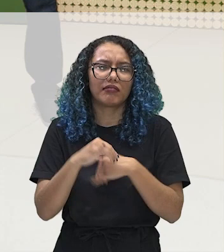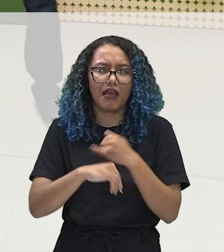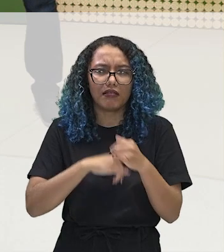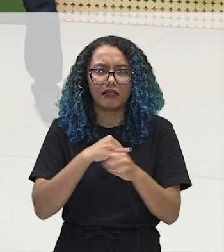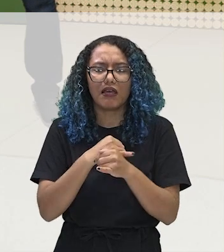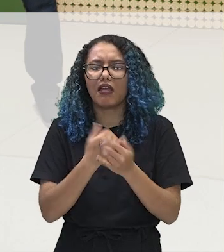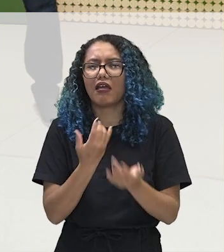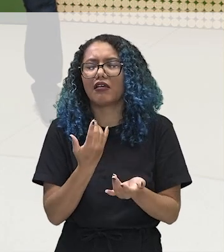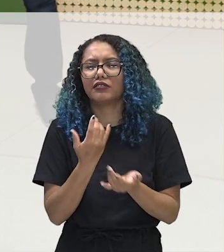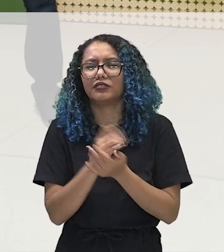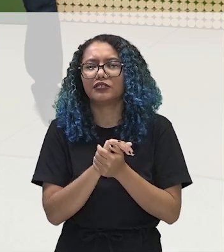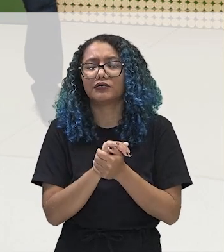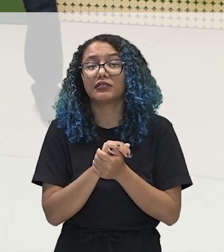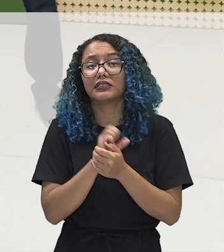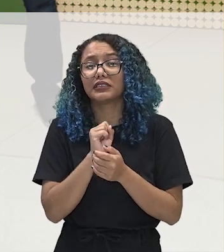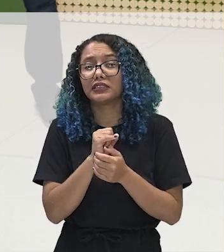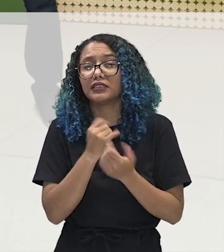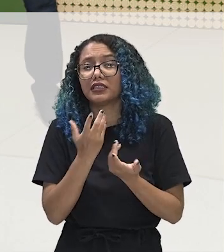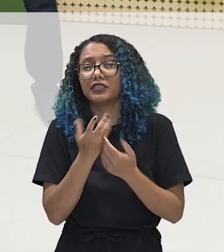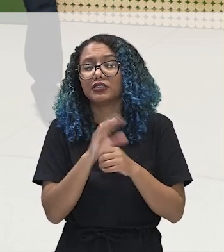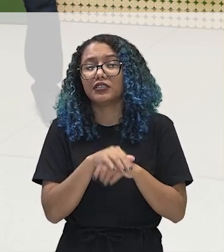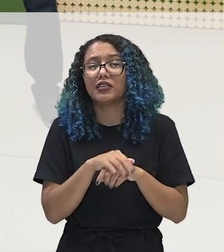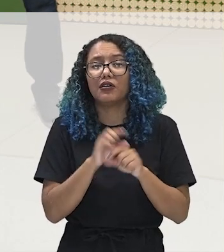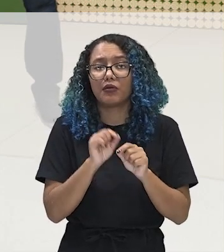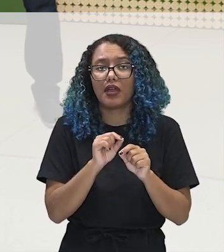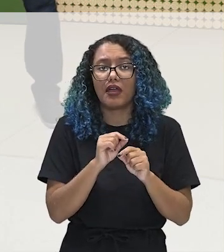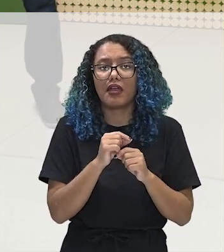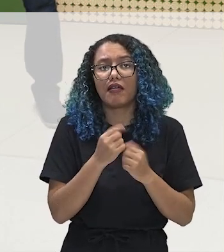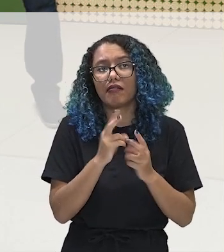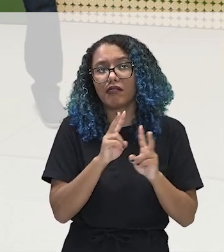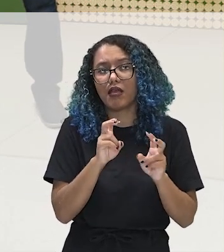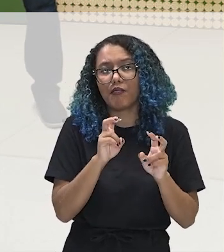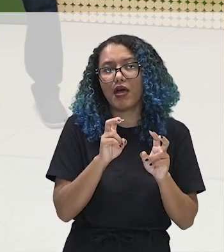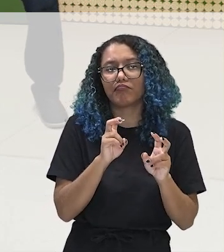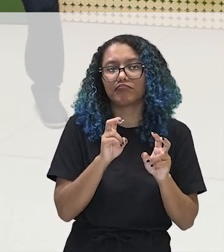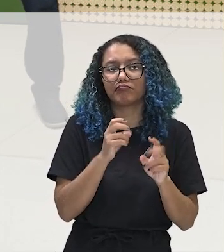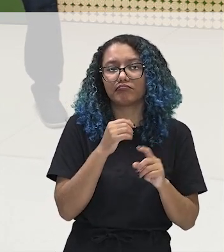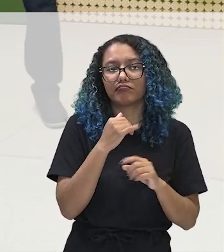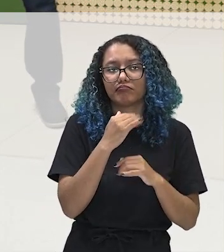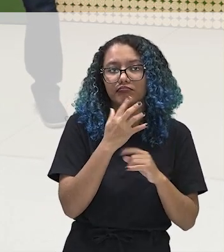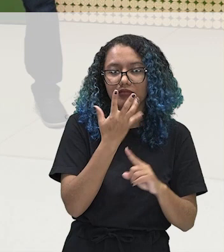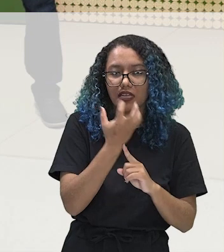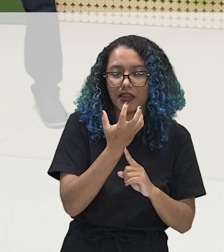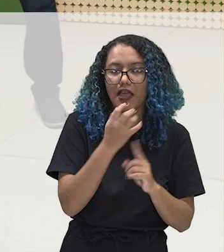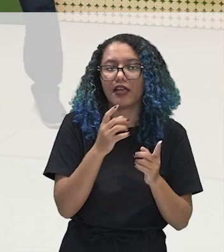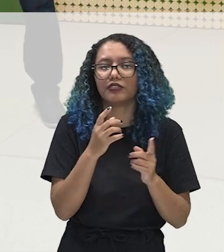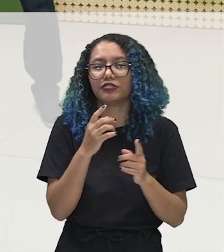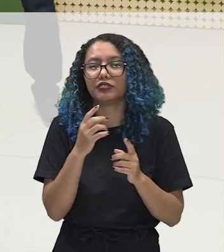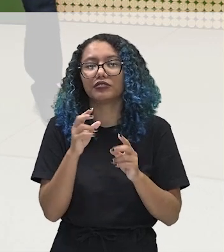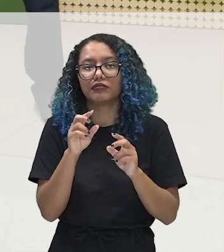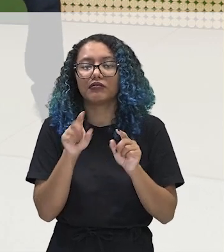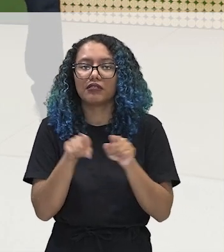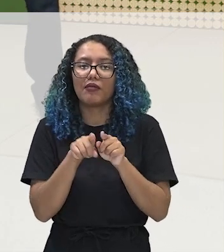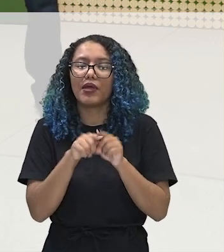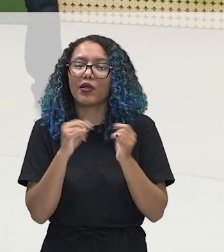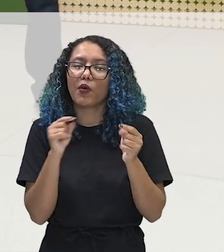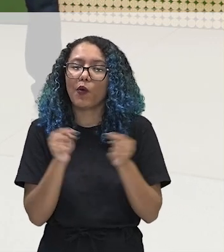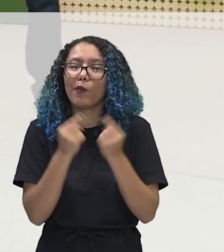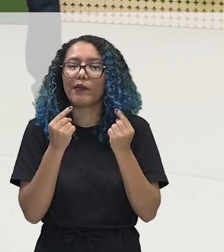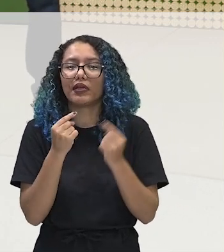a gente fala de Wi-Fi, nós estamos falando de internet. Essa internet, ela funciona com base nas